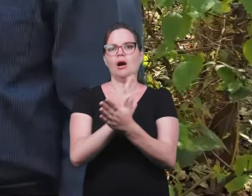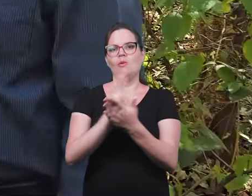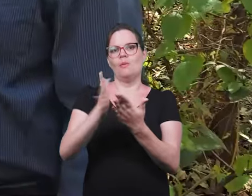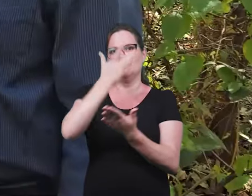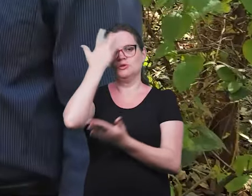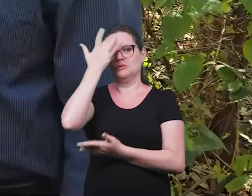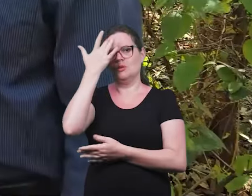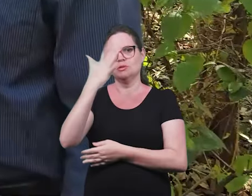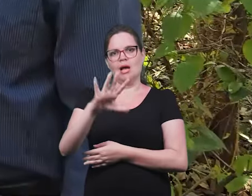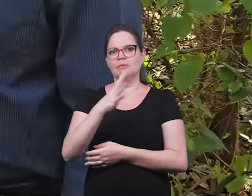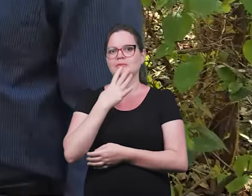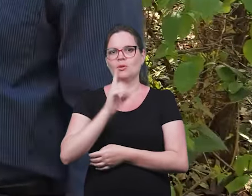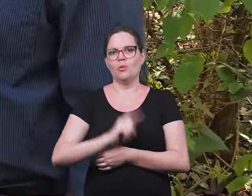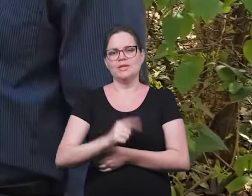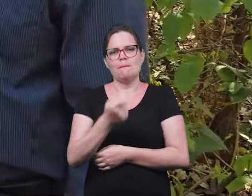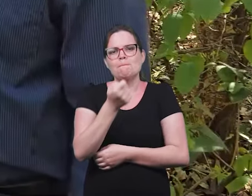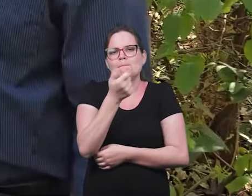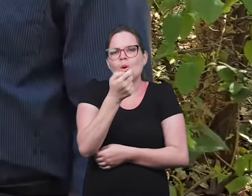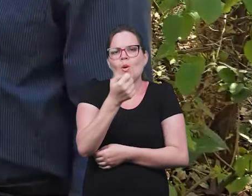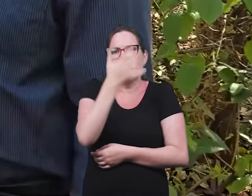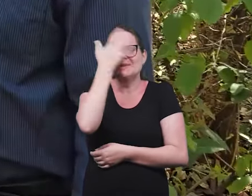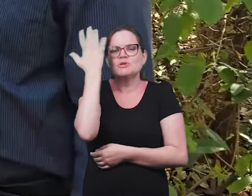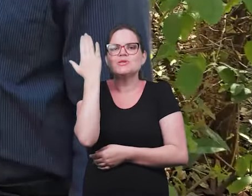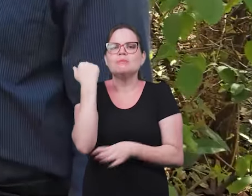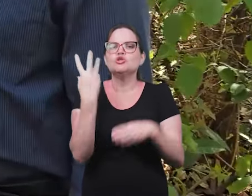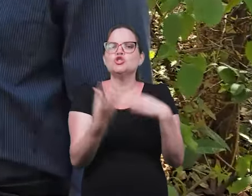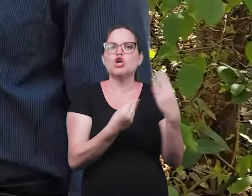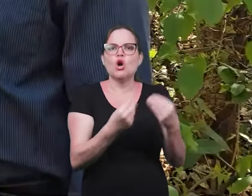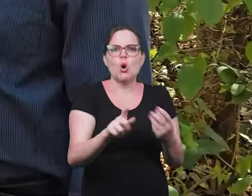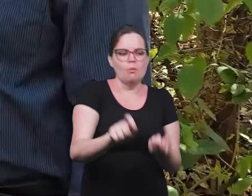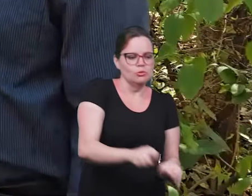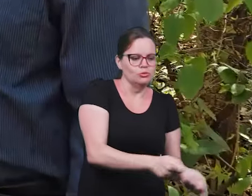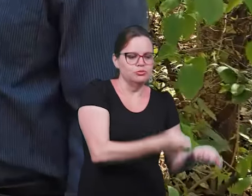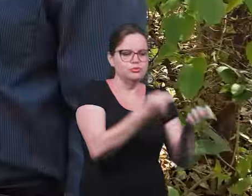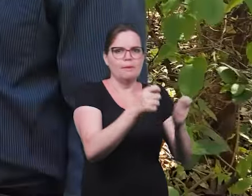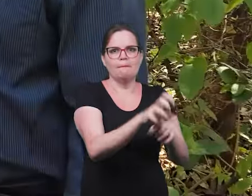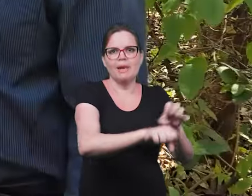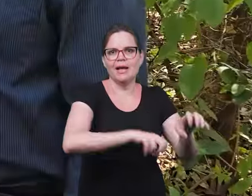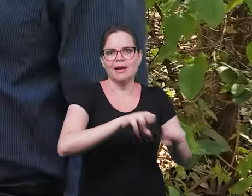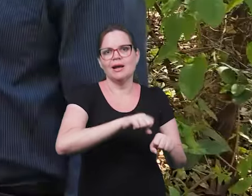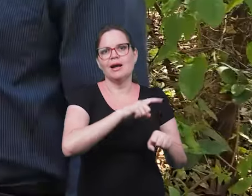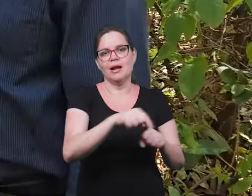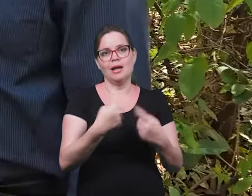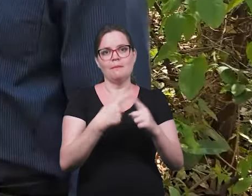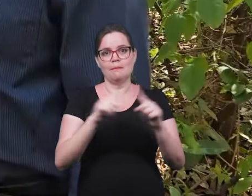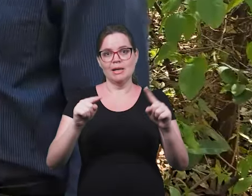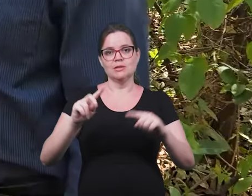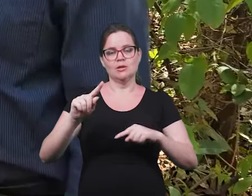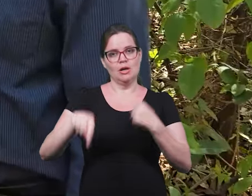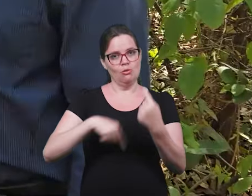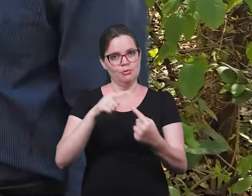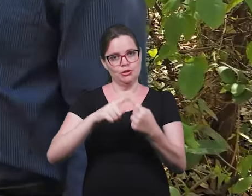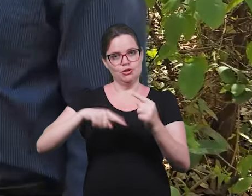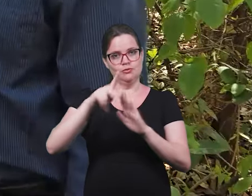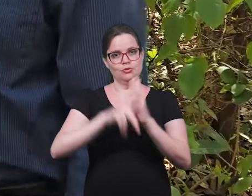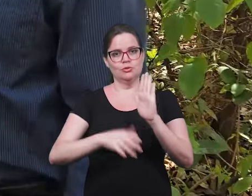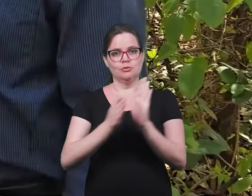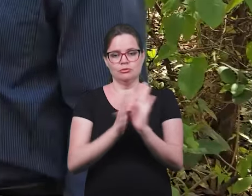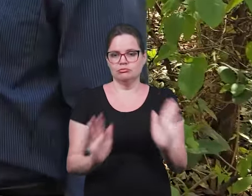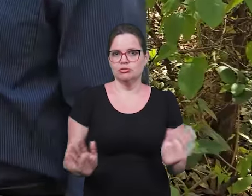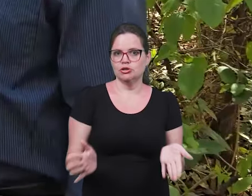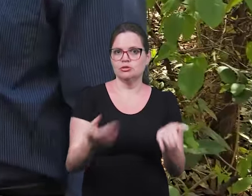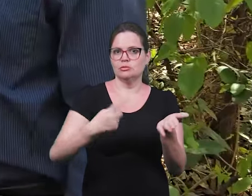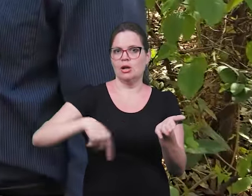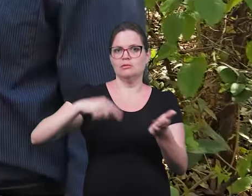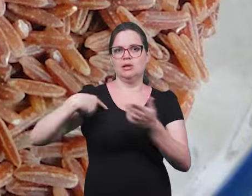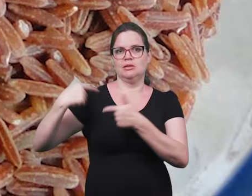pessoas ainda conhecem essa prática de colheita do arroz, e é um dos alvos do nosso projeto, de estimular essa prática dessa